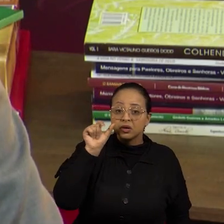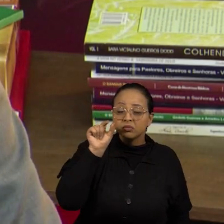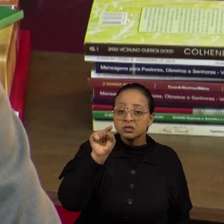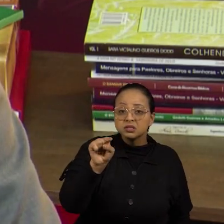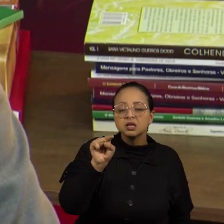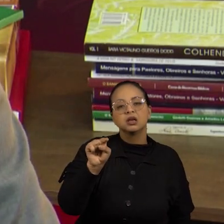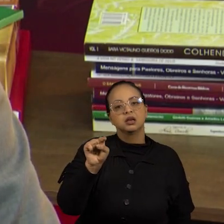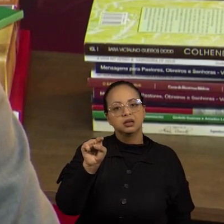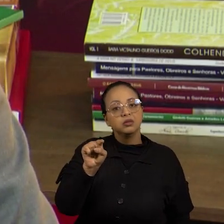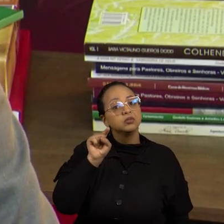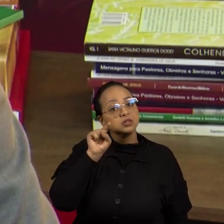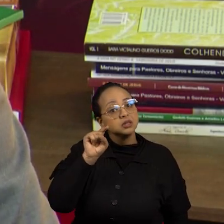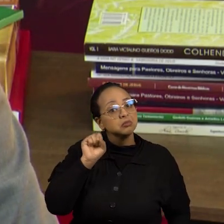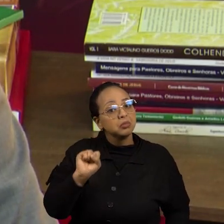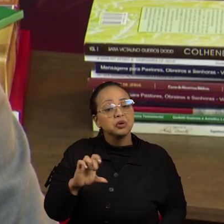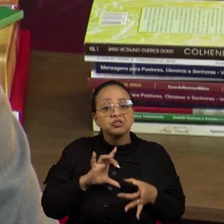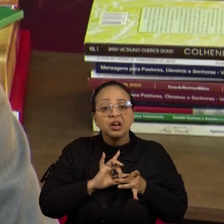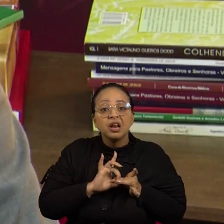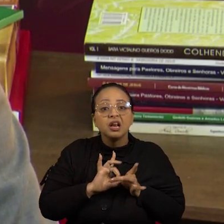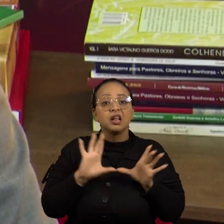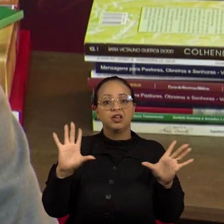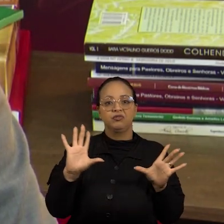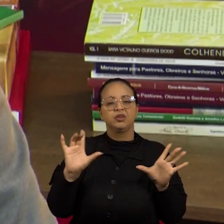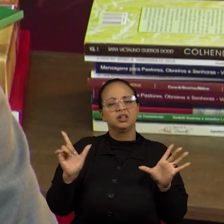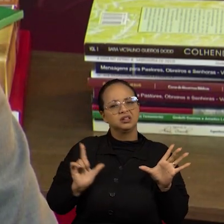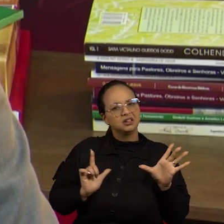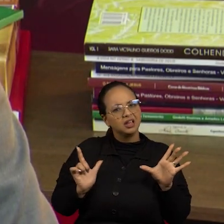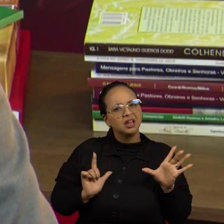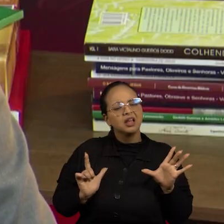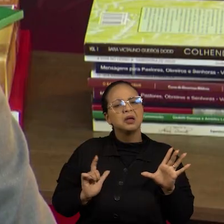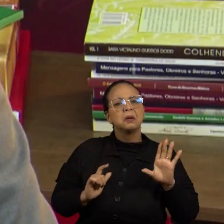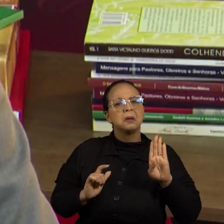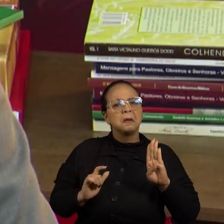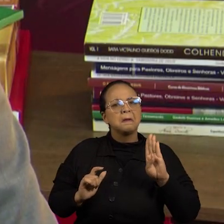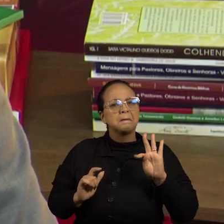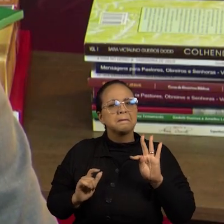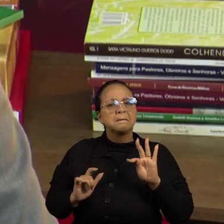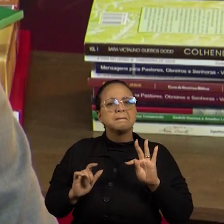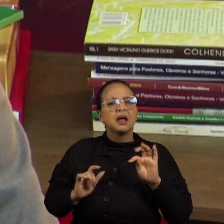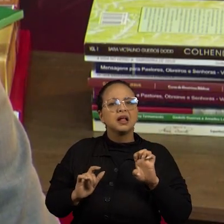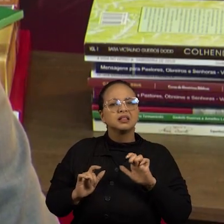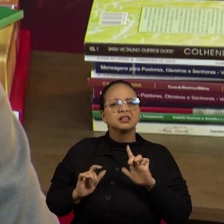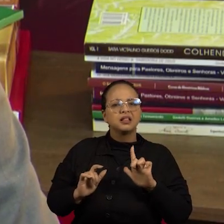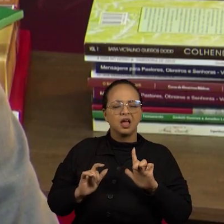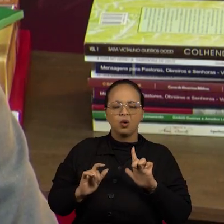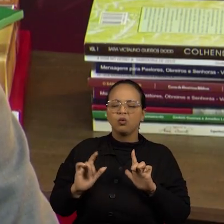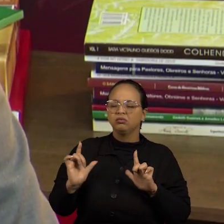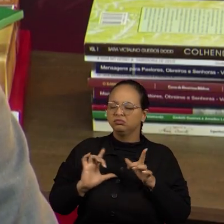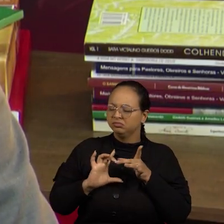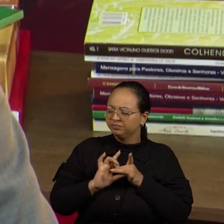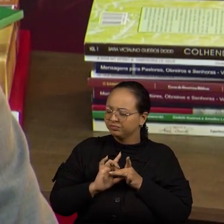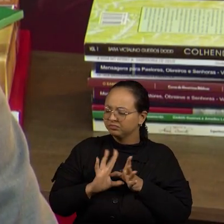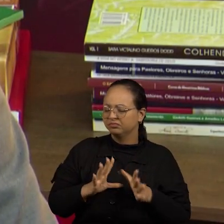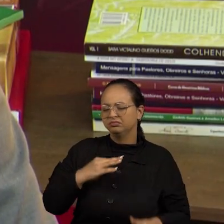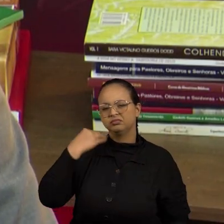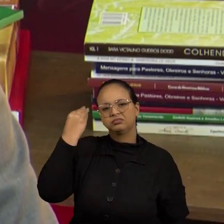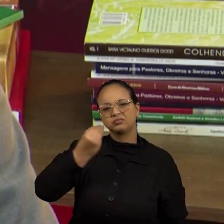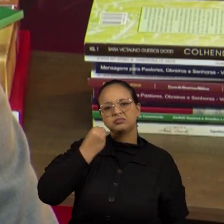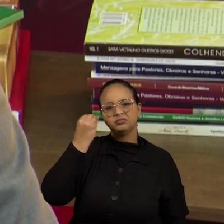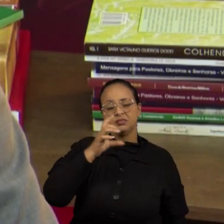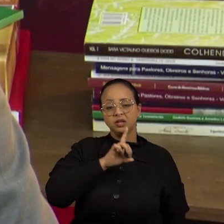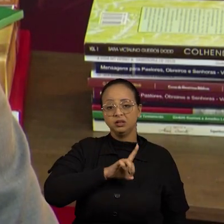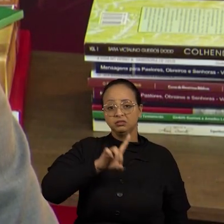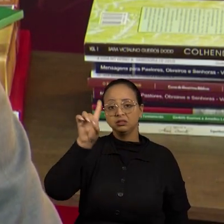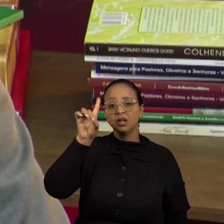está aqui, e você pode edificar o seu altar em Betel, né? Viver essa experiência, não só com